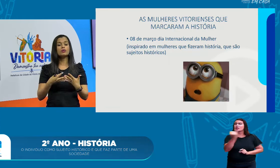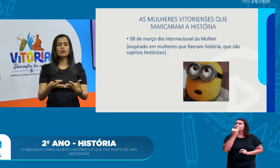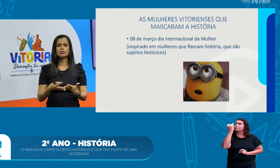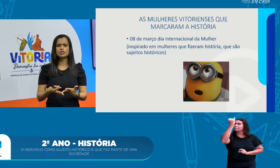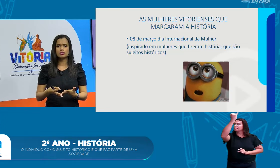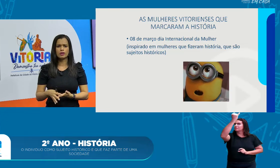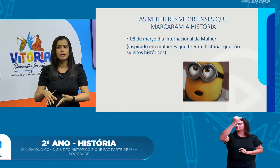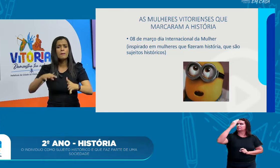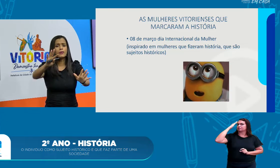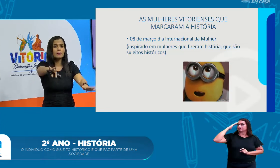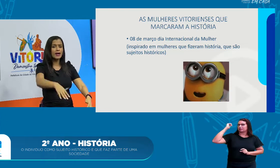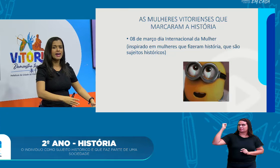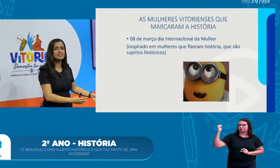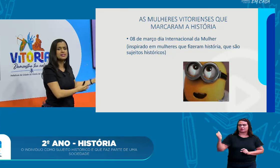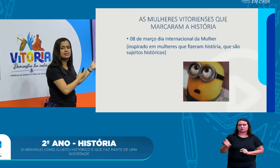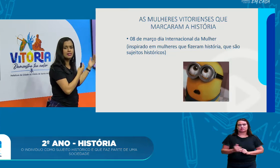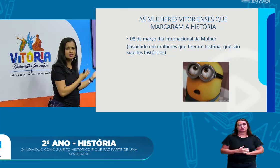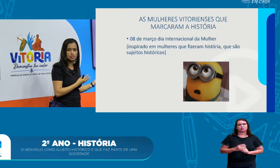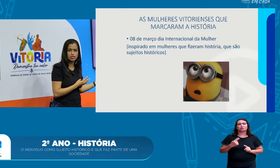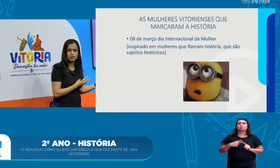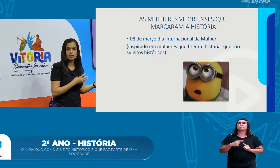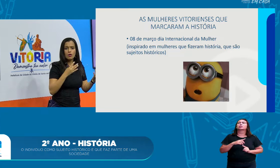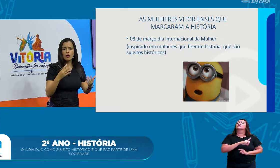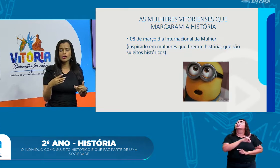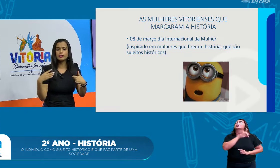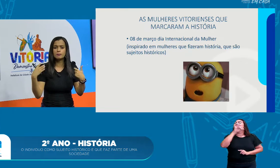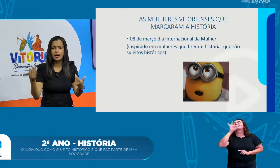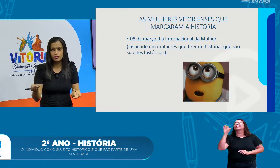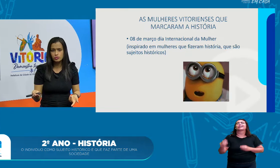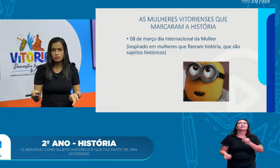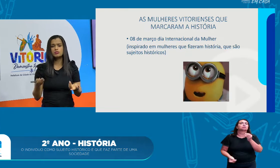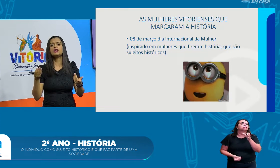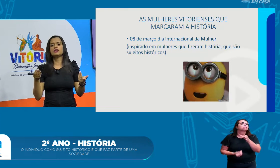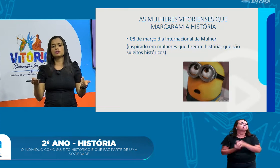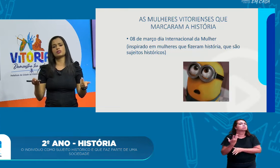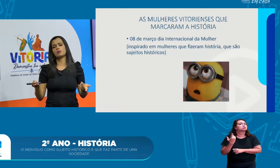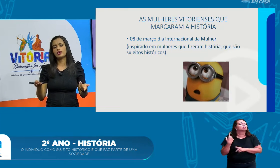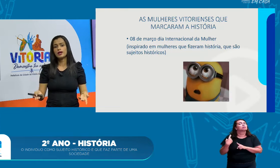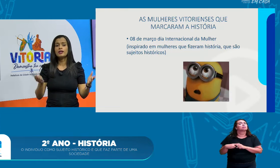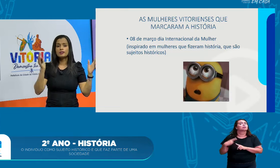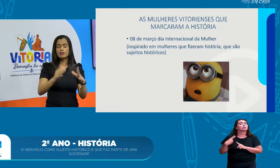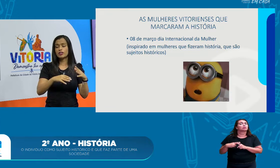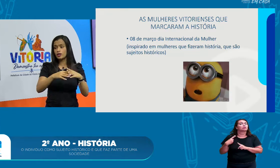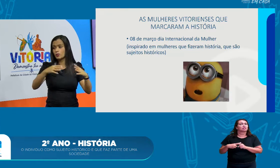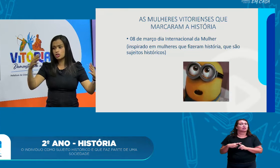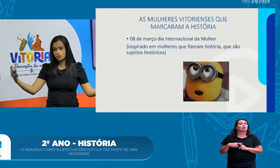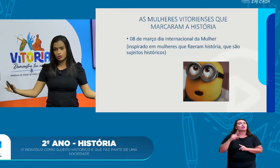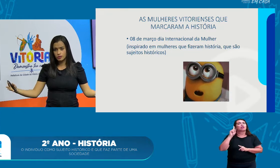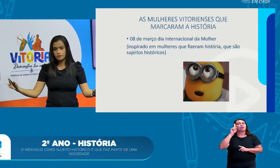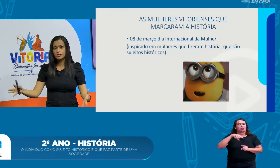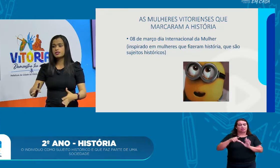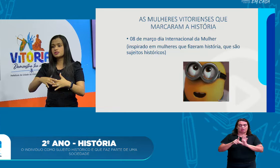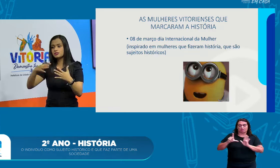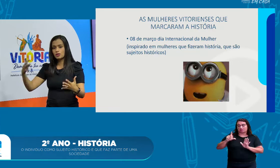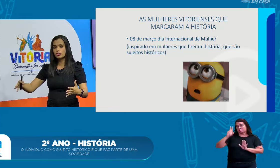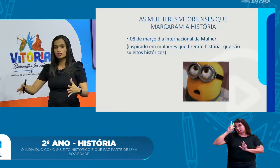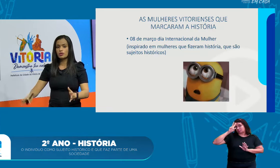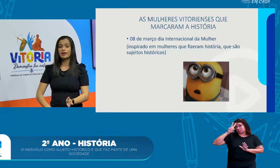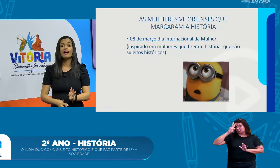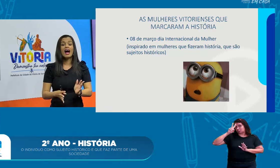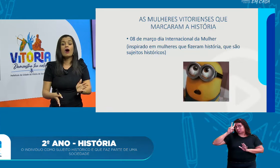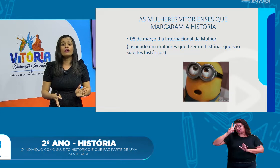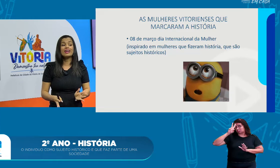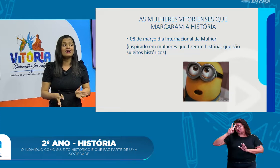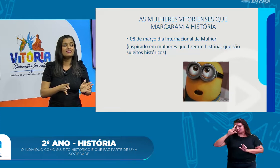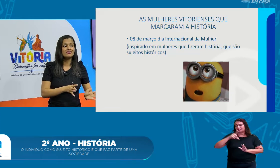e que contam a história. Porque para esse dia existir, 8 de março, Dia Internacional da Mulher, teve que ter uma história. E se tem uma